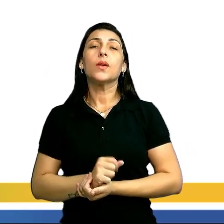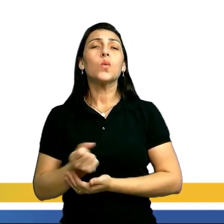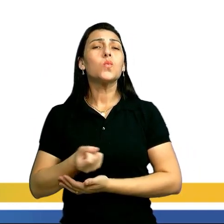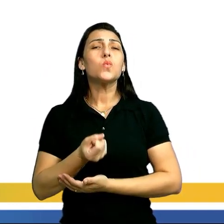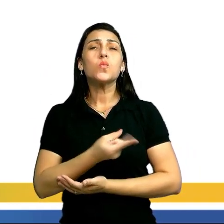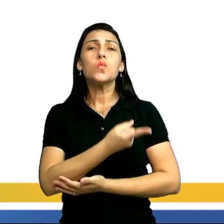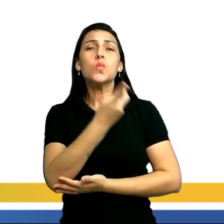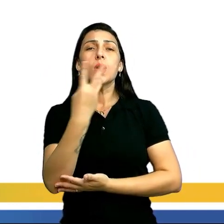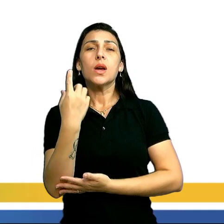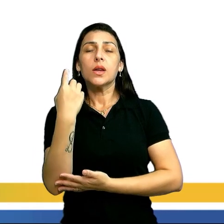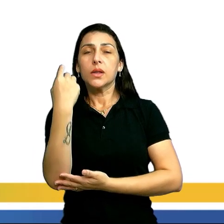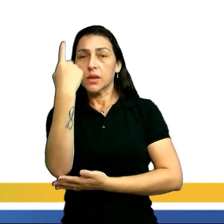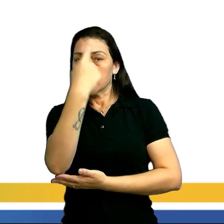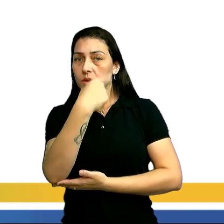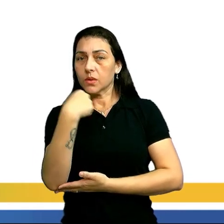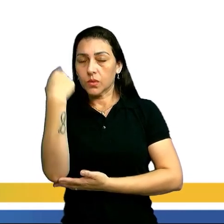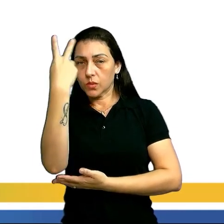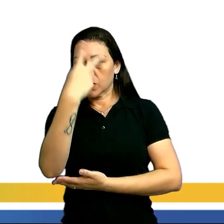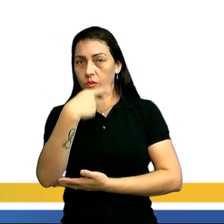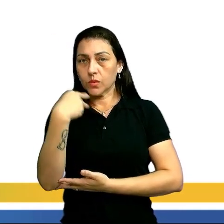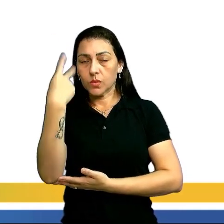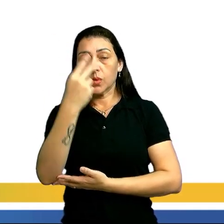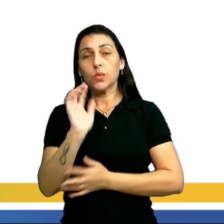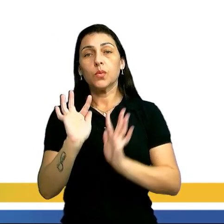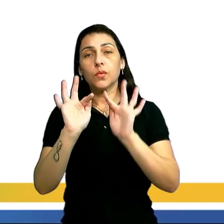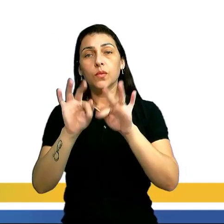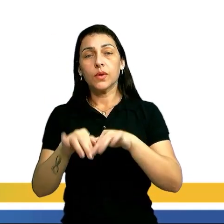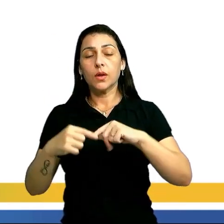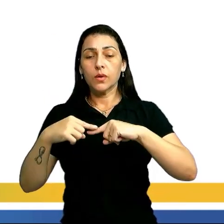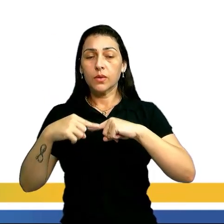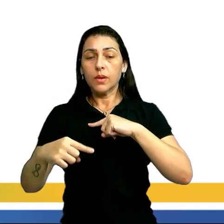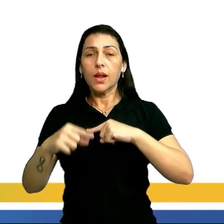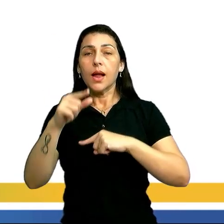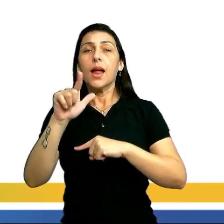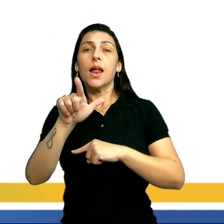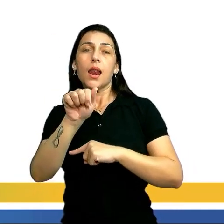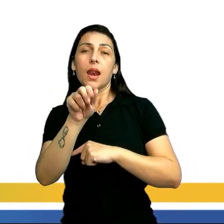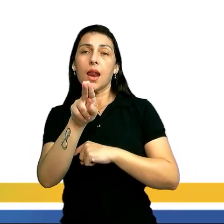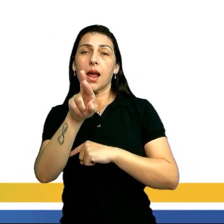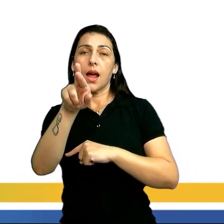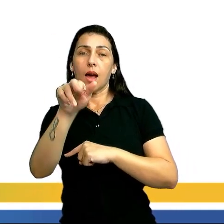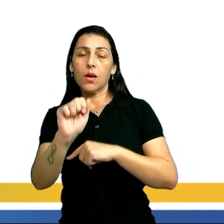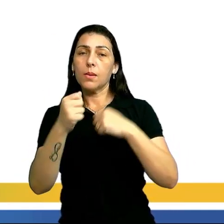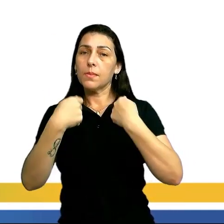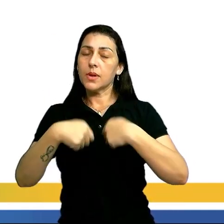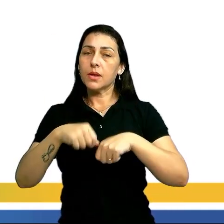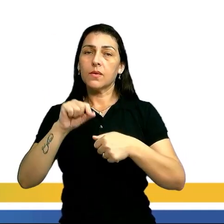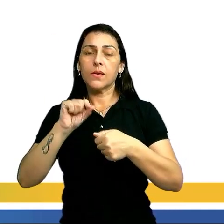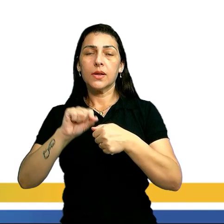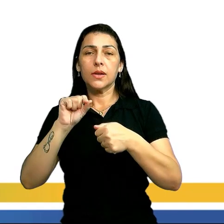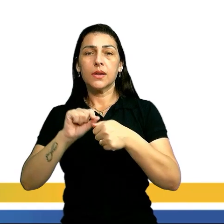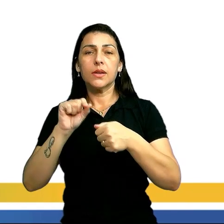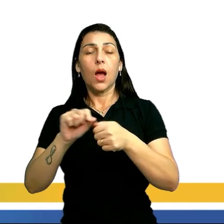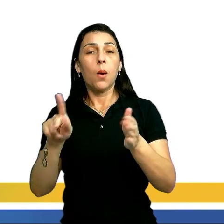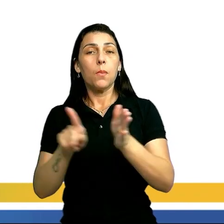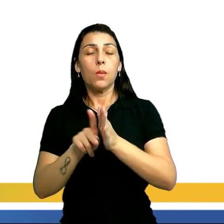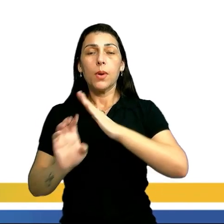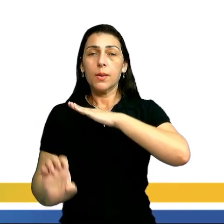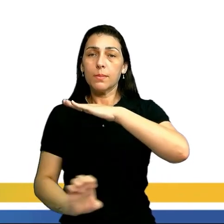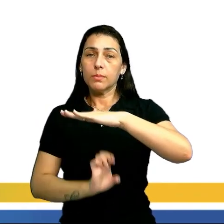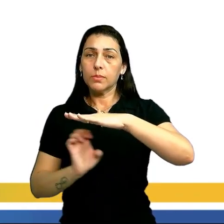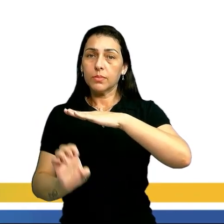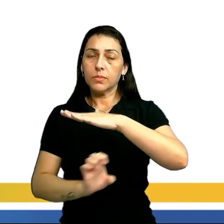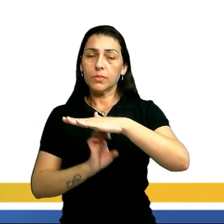Quantas horas, tá, do fim de semana Laura deverá dedicar ao seu negócio